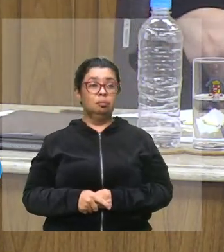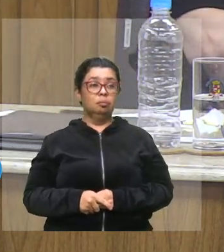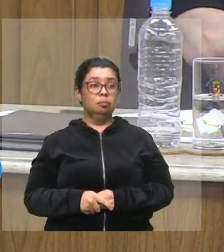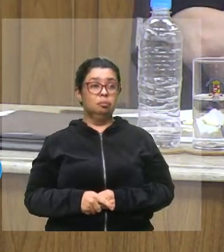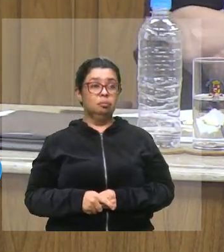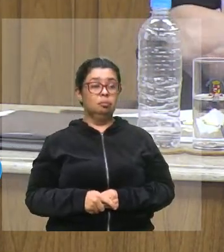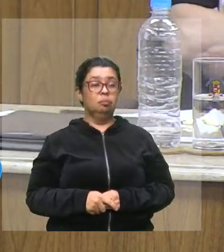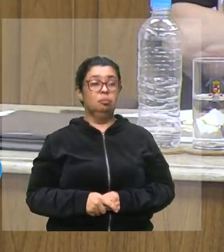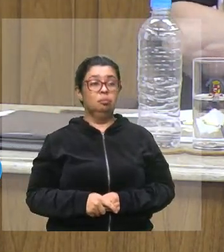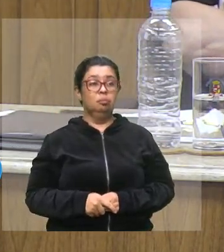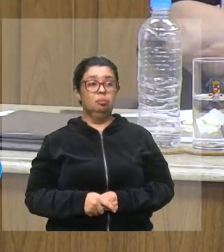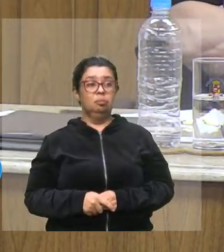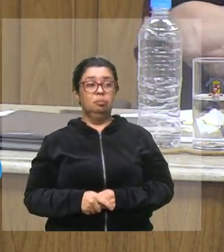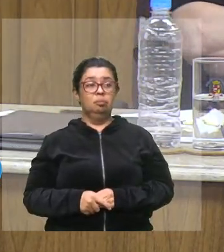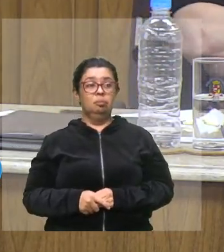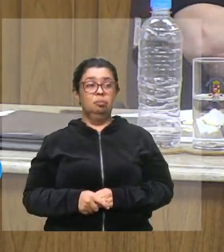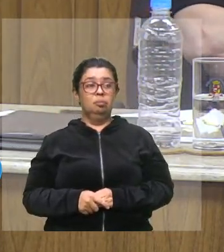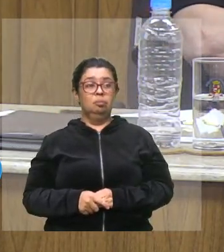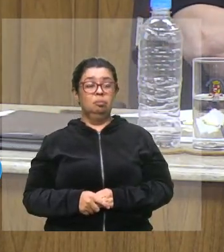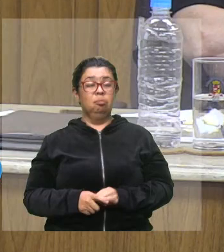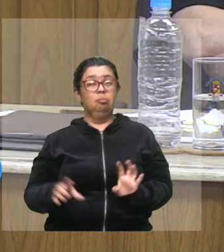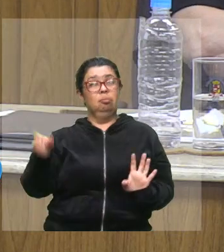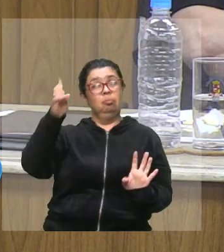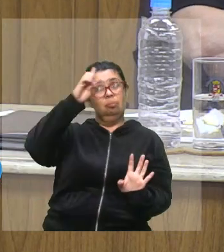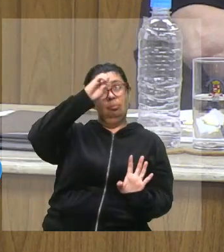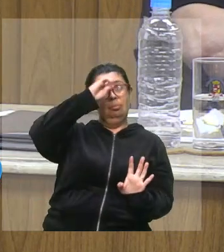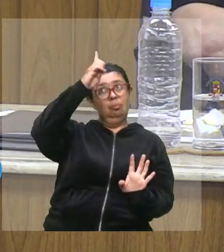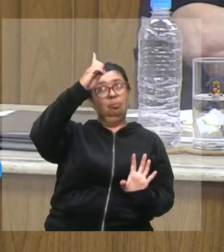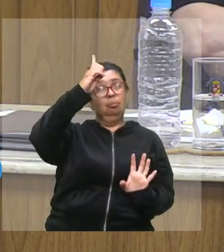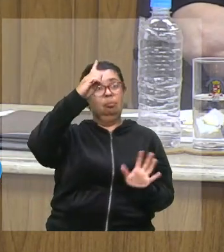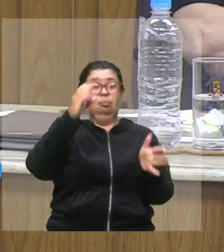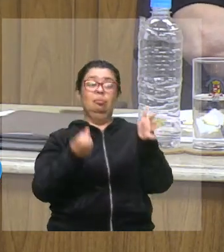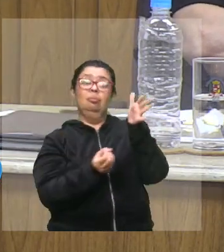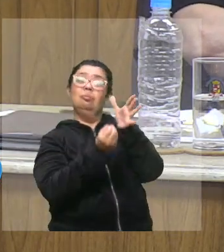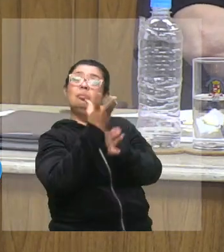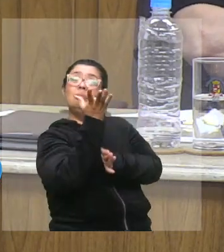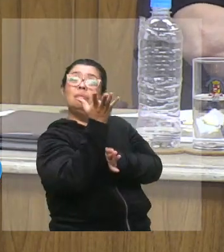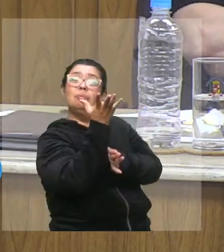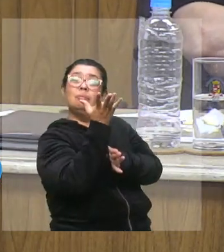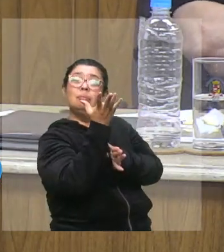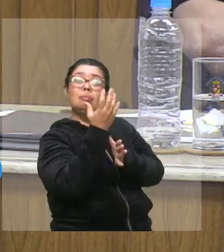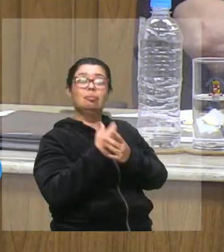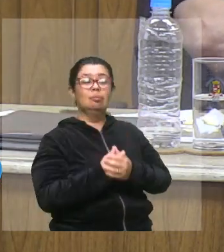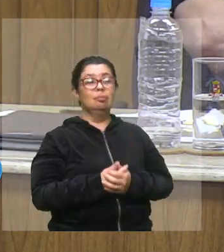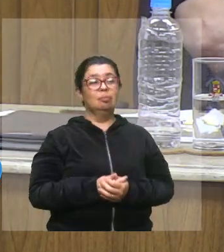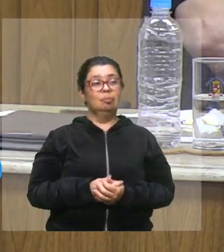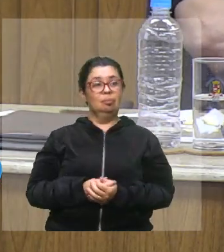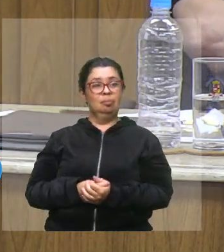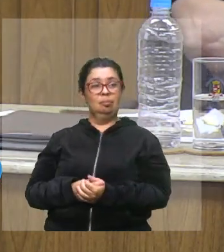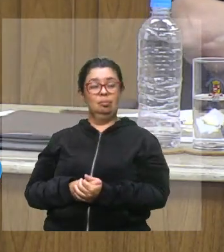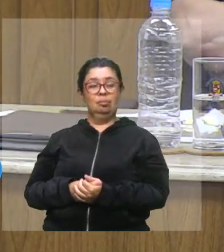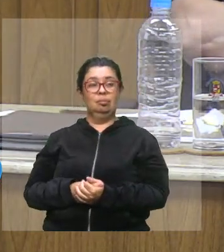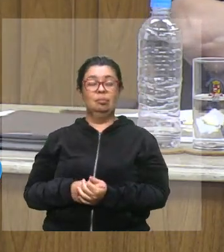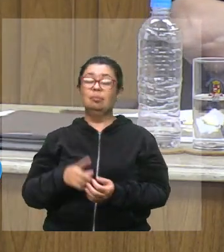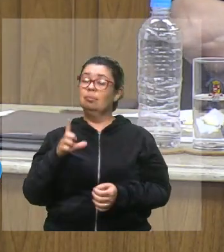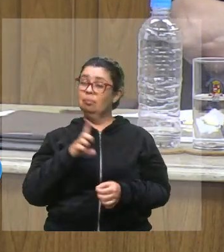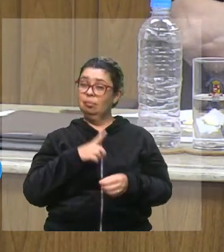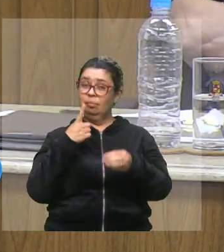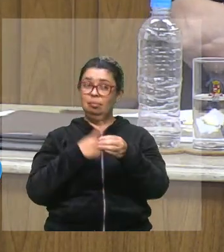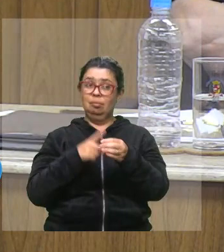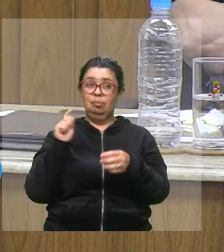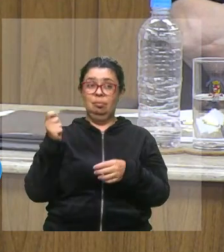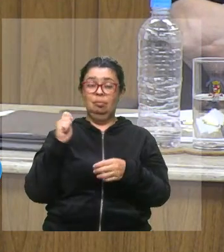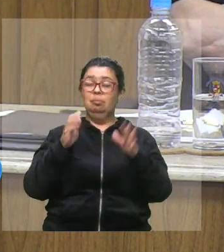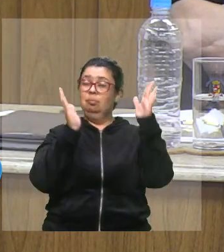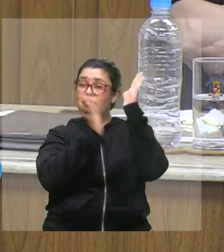insumo. Enfim, são ideias, são possibilidades que se tem hoje na cidade de Assis. Parabenizar